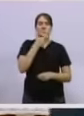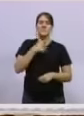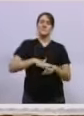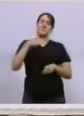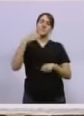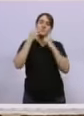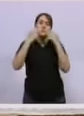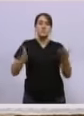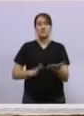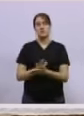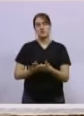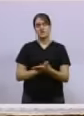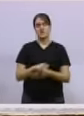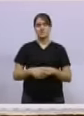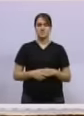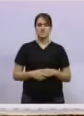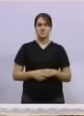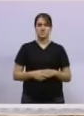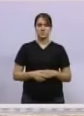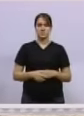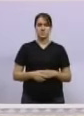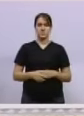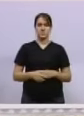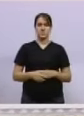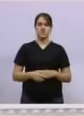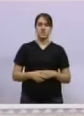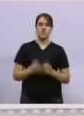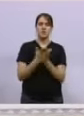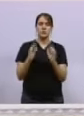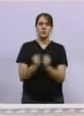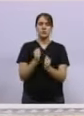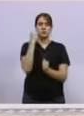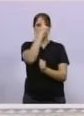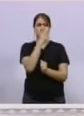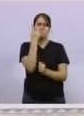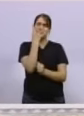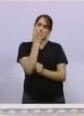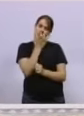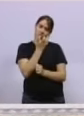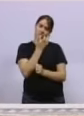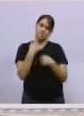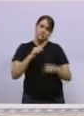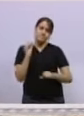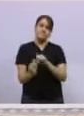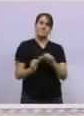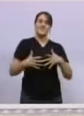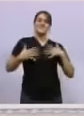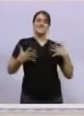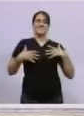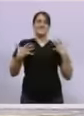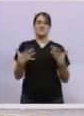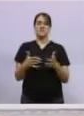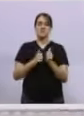adiantar nada. Tirar esse aspecto sisudo. É vida, é alegria. O